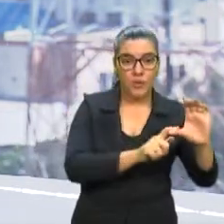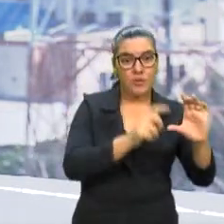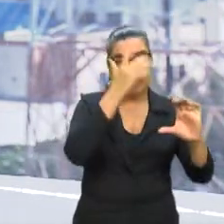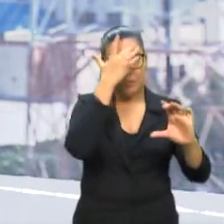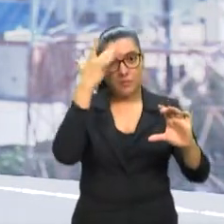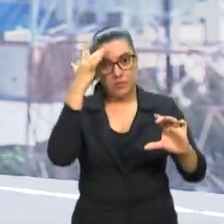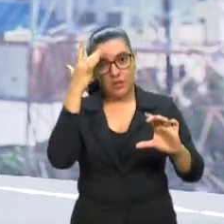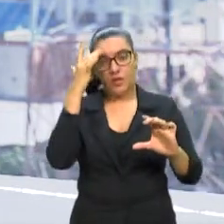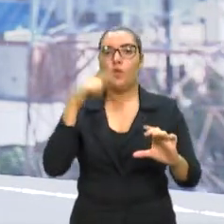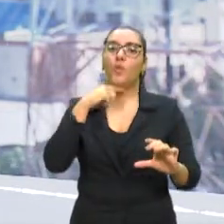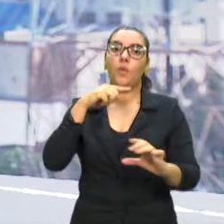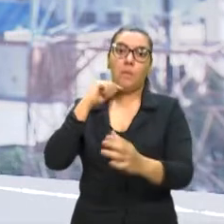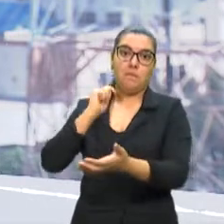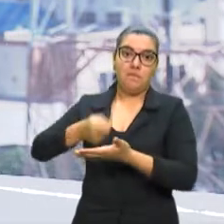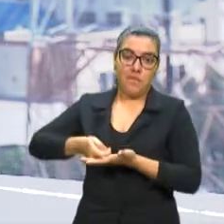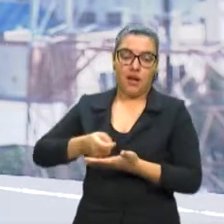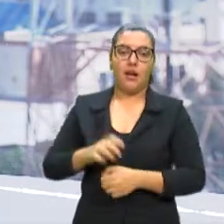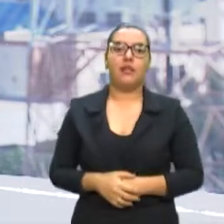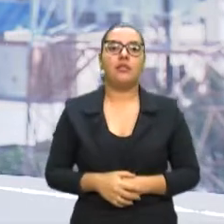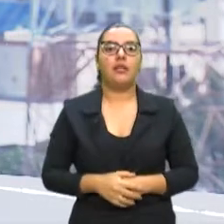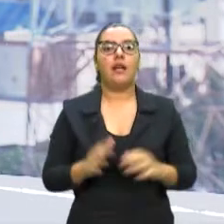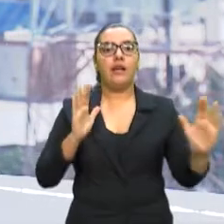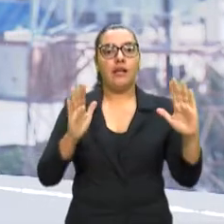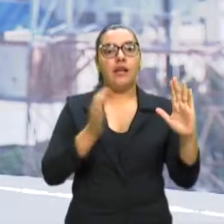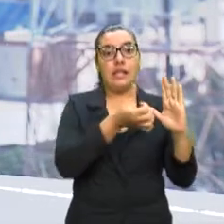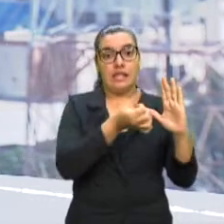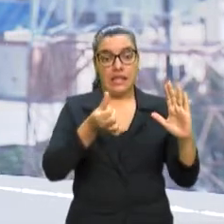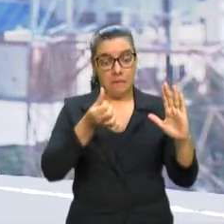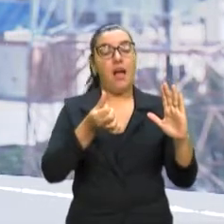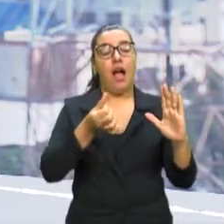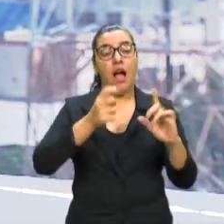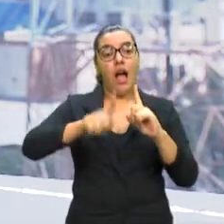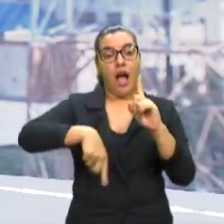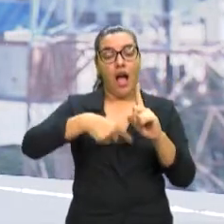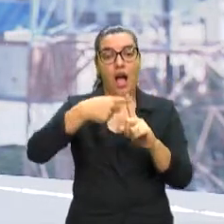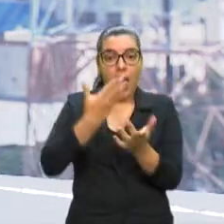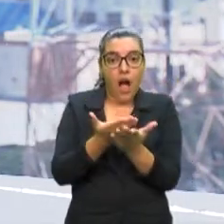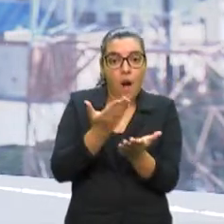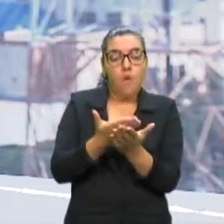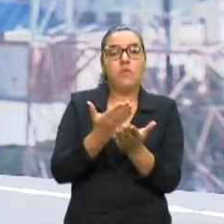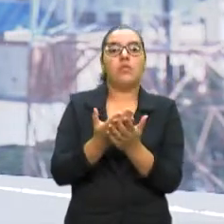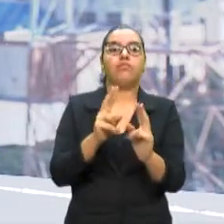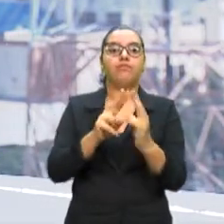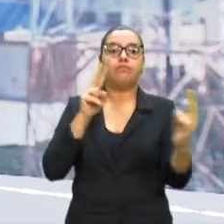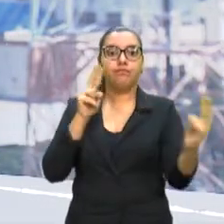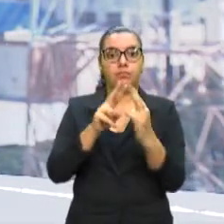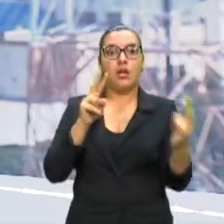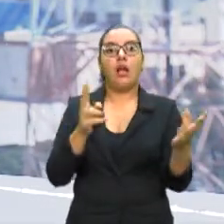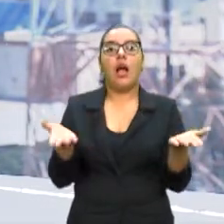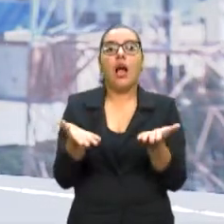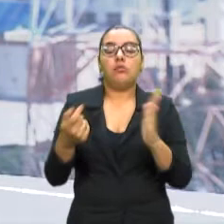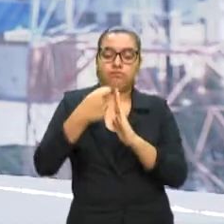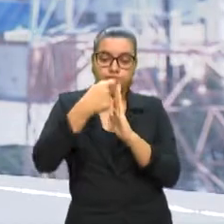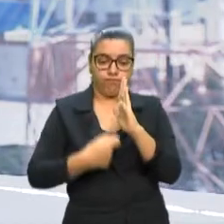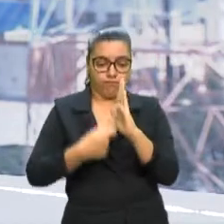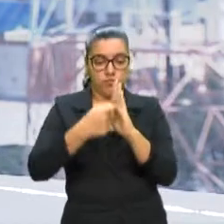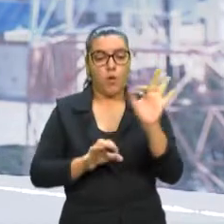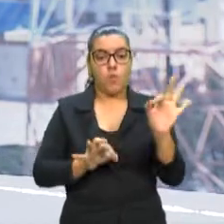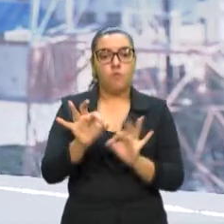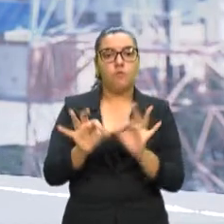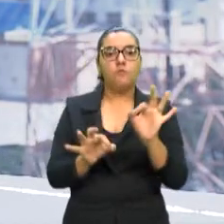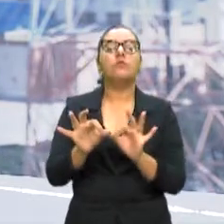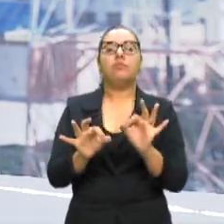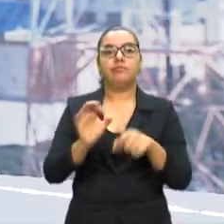inadimplência. Depois de um semestre de aulas remotas, estudantes aprimoram a elaboração de redações na preparação para o